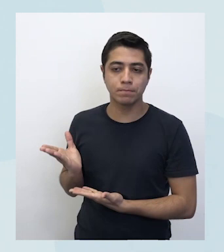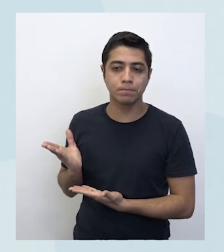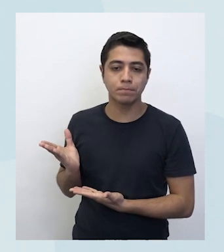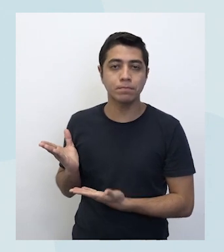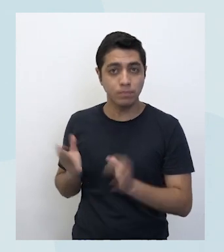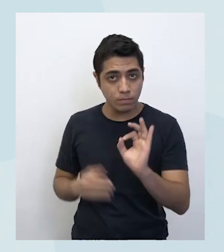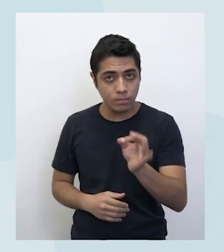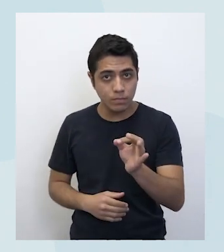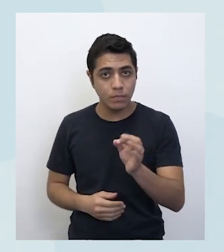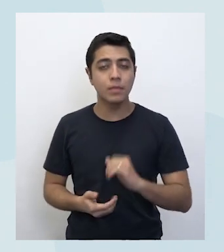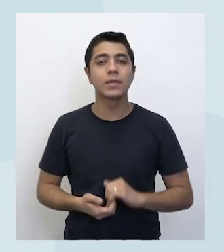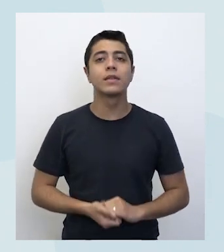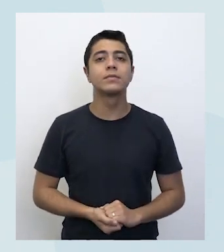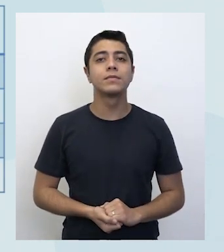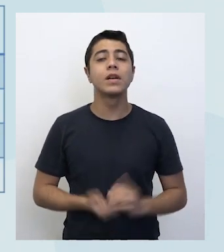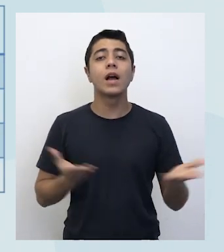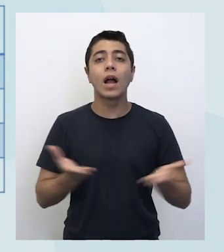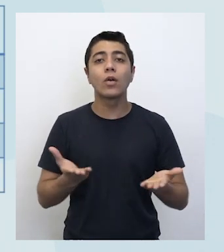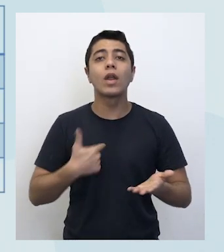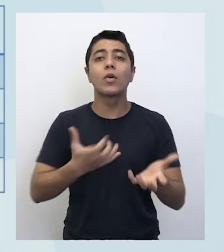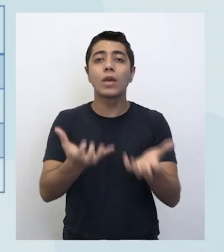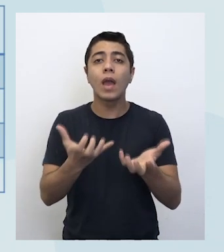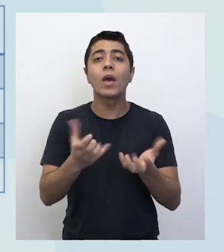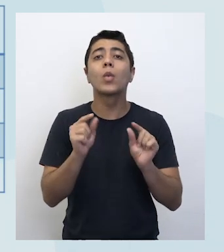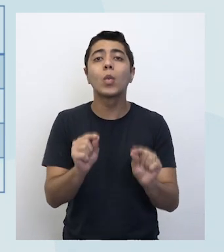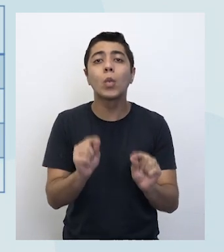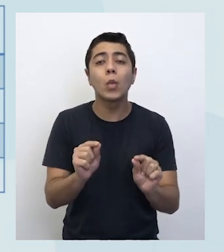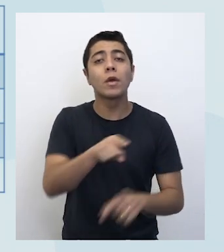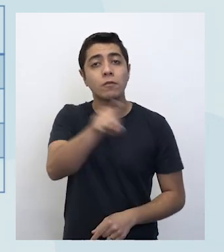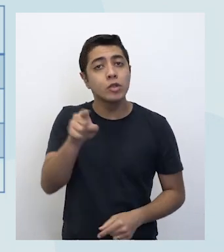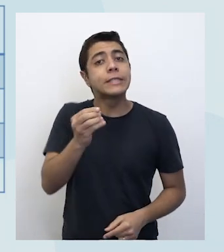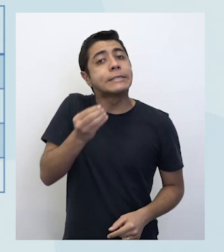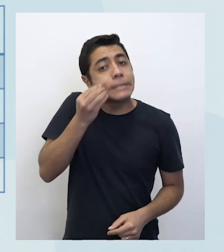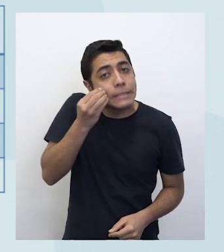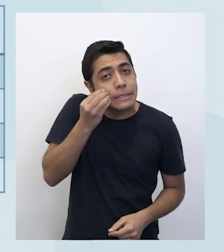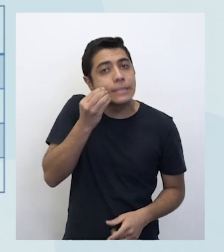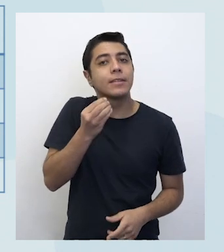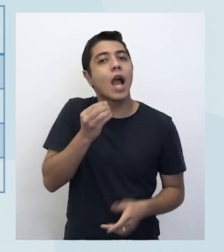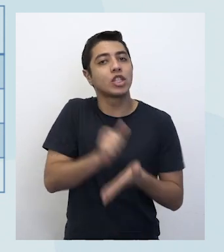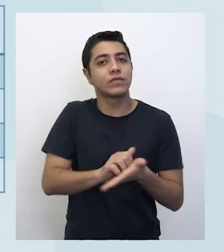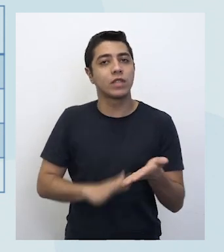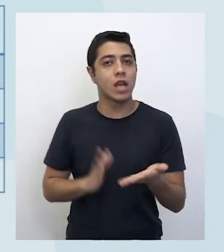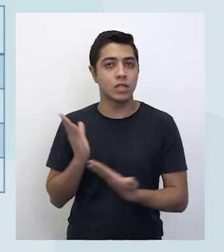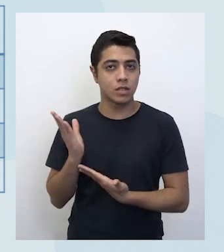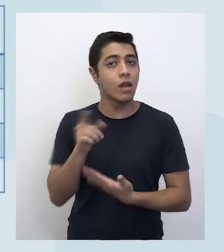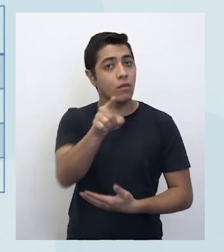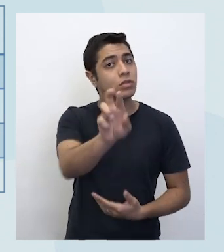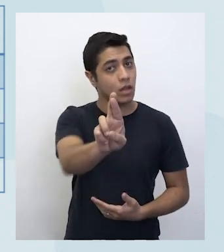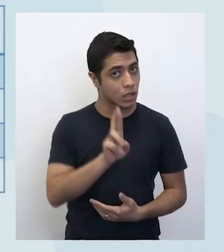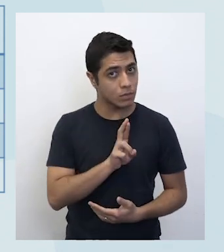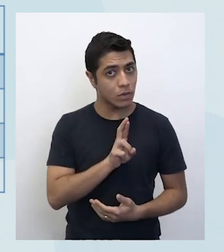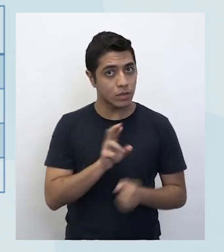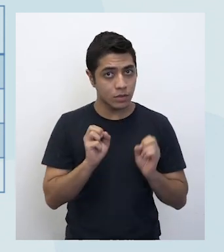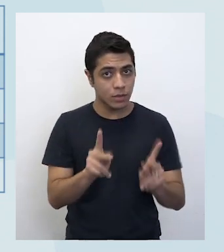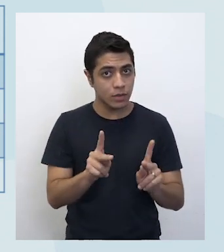pessoal? Agora eu quero que vocês tentem, né, fazer essa atividade